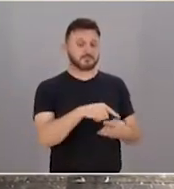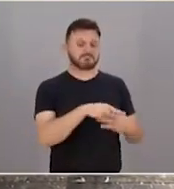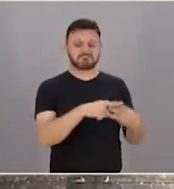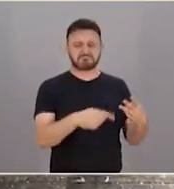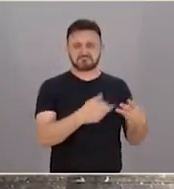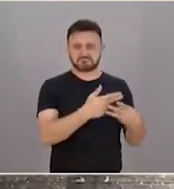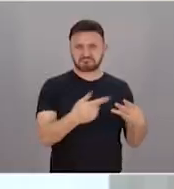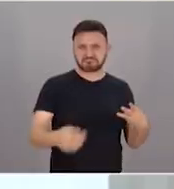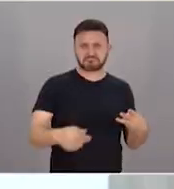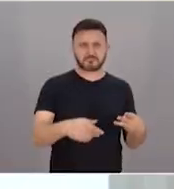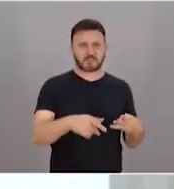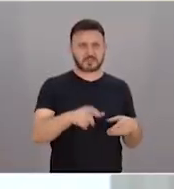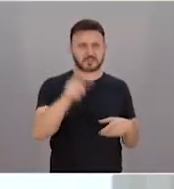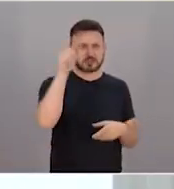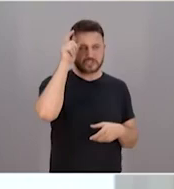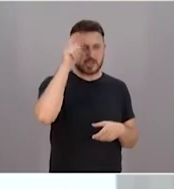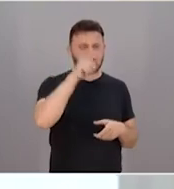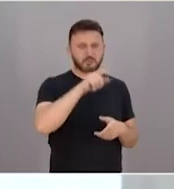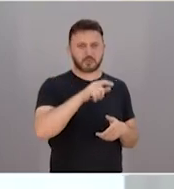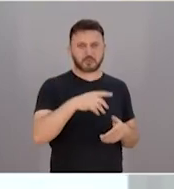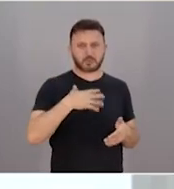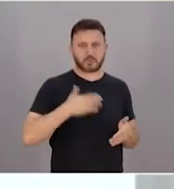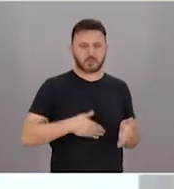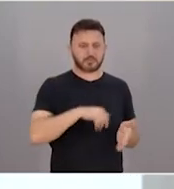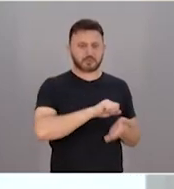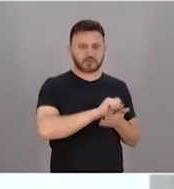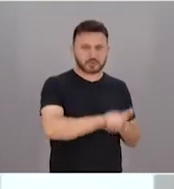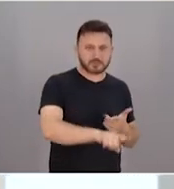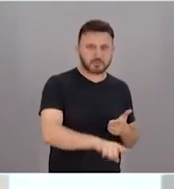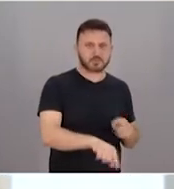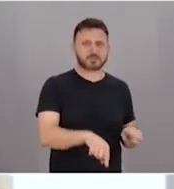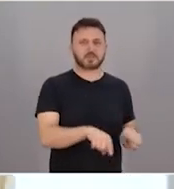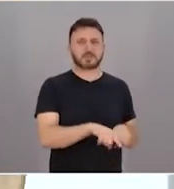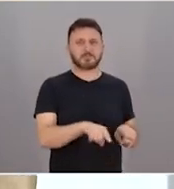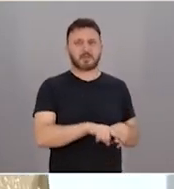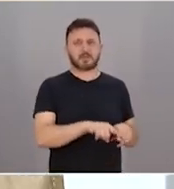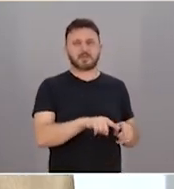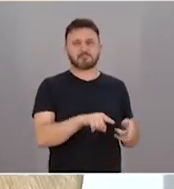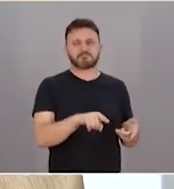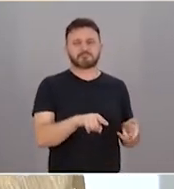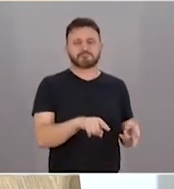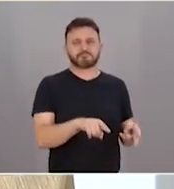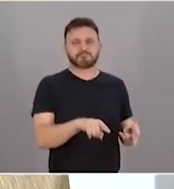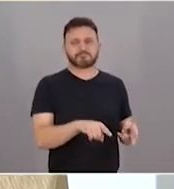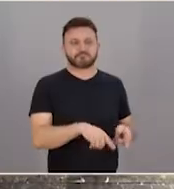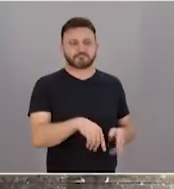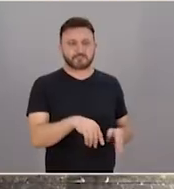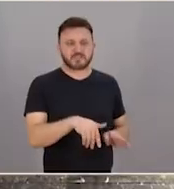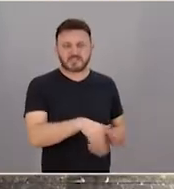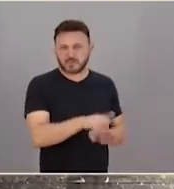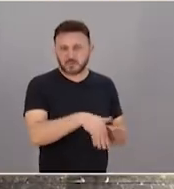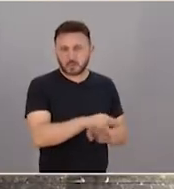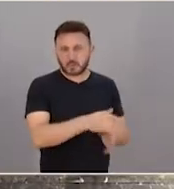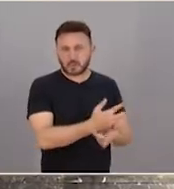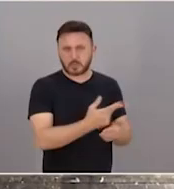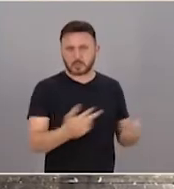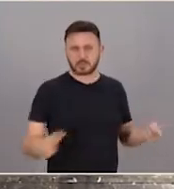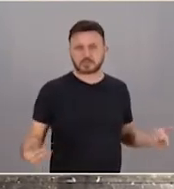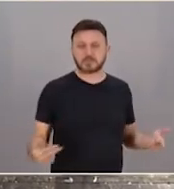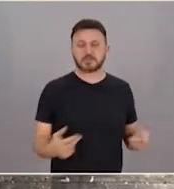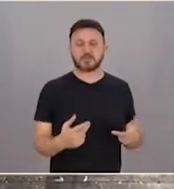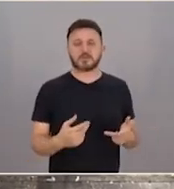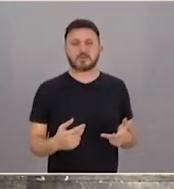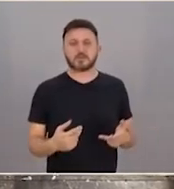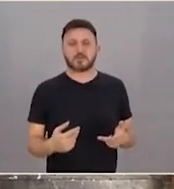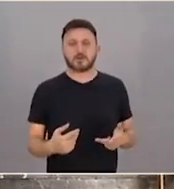Sinto que Pentecostes está precisando ser melhor celebrado nas comunidades. Por quê? Porque desde